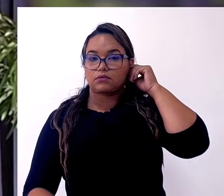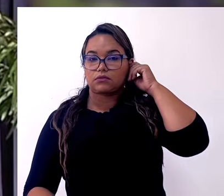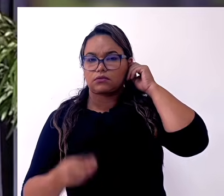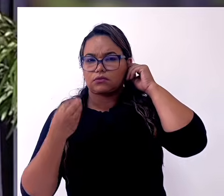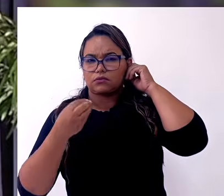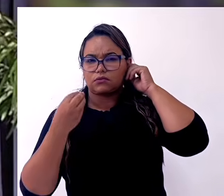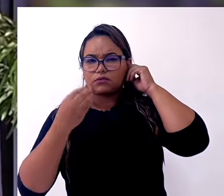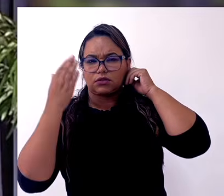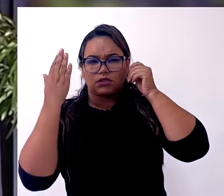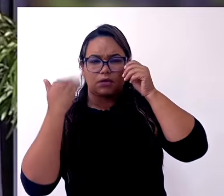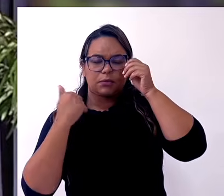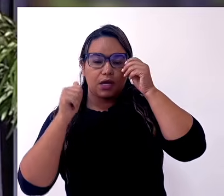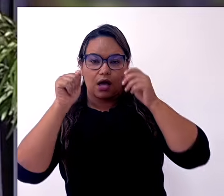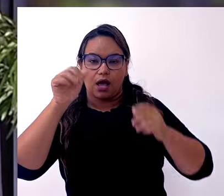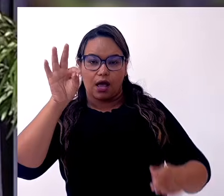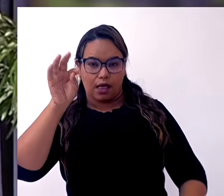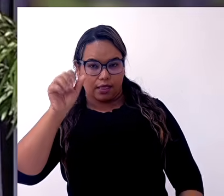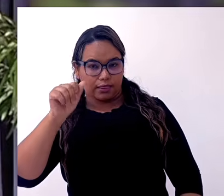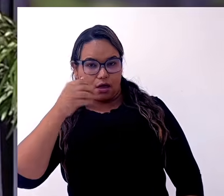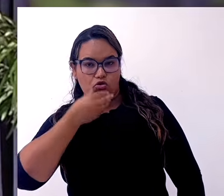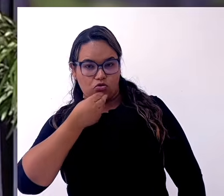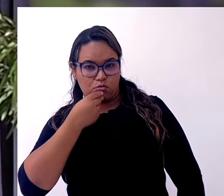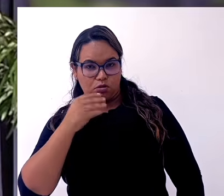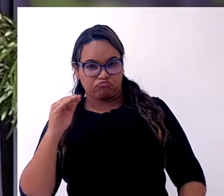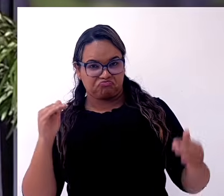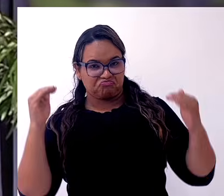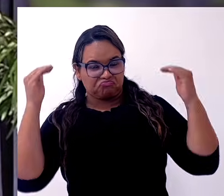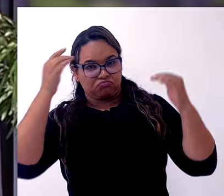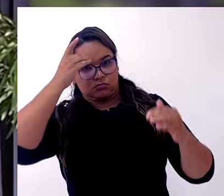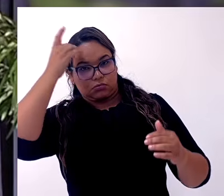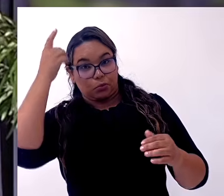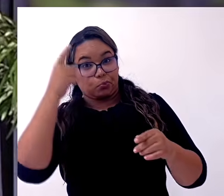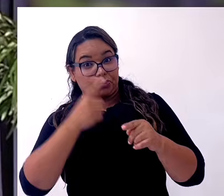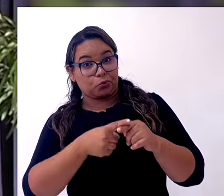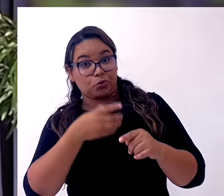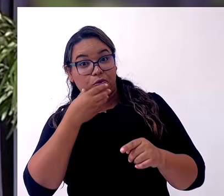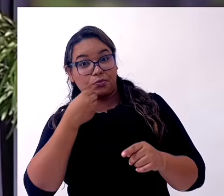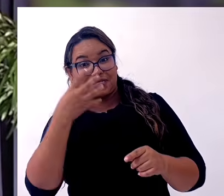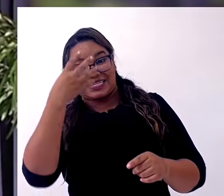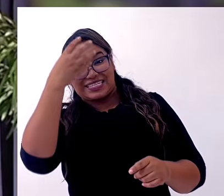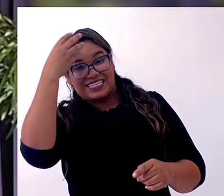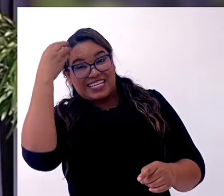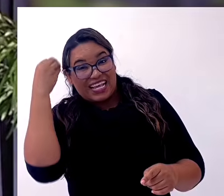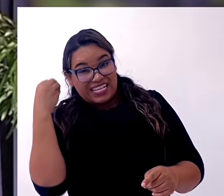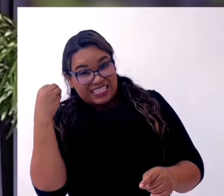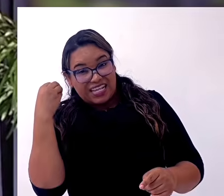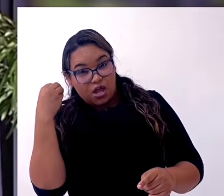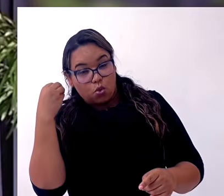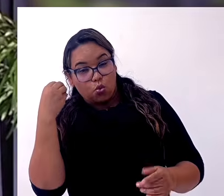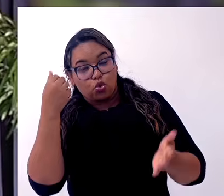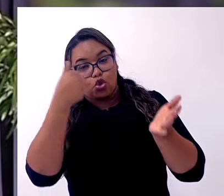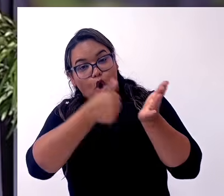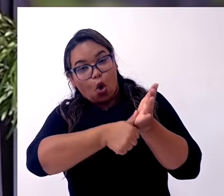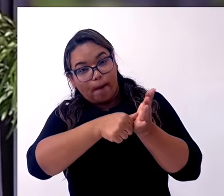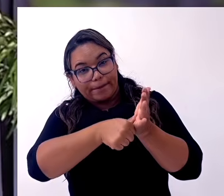mencionados, estavam bem e vivos. E, é claro, não podiam ter estado no avião, certo?